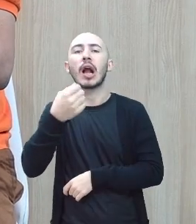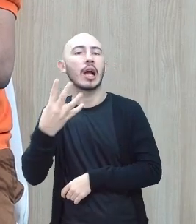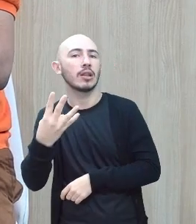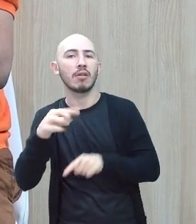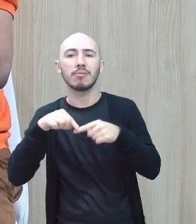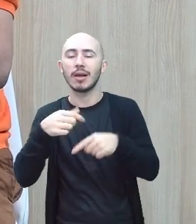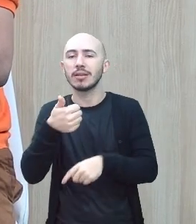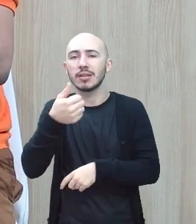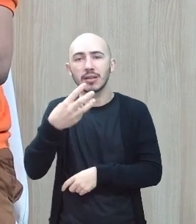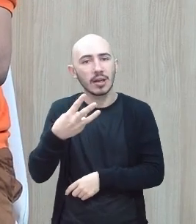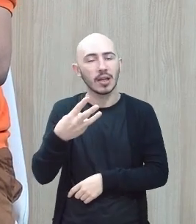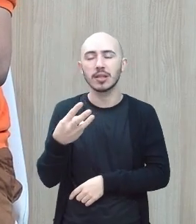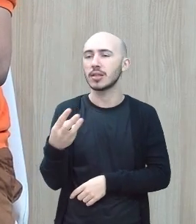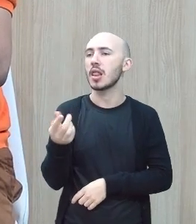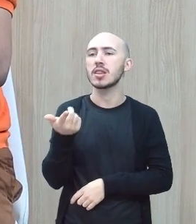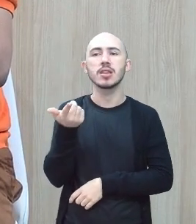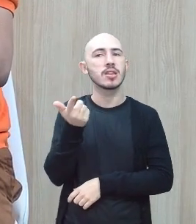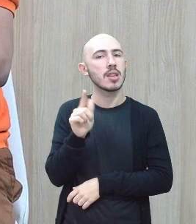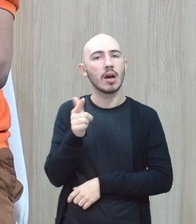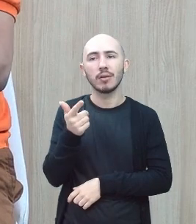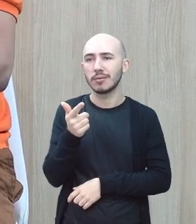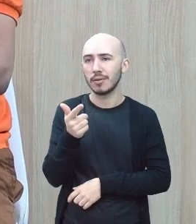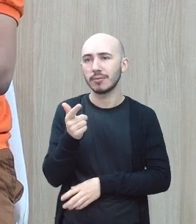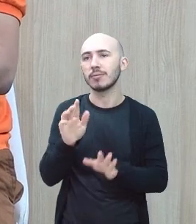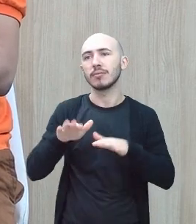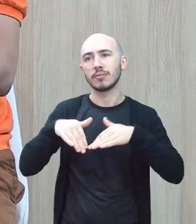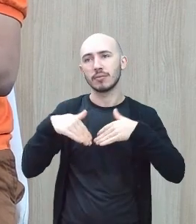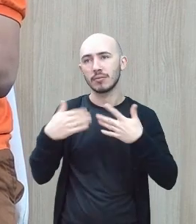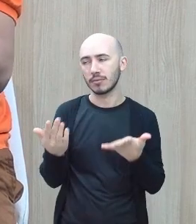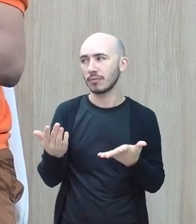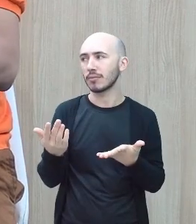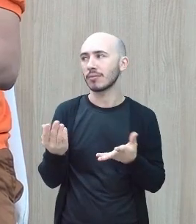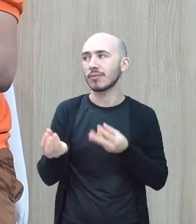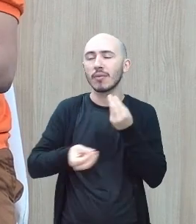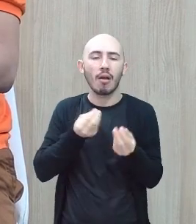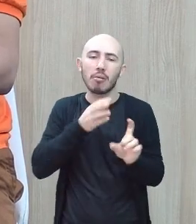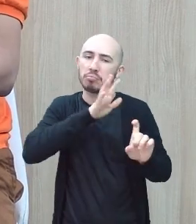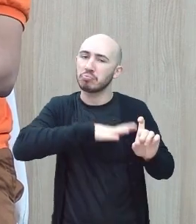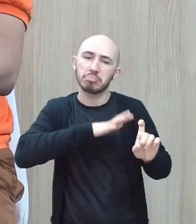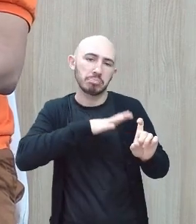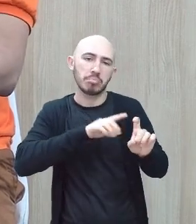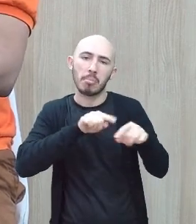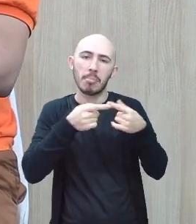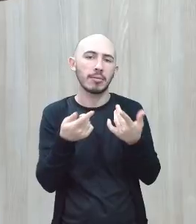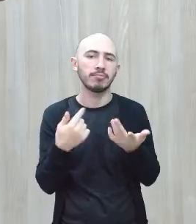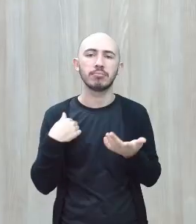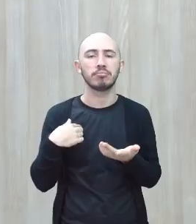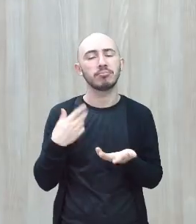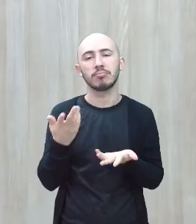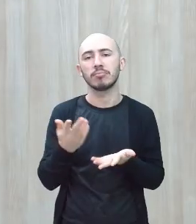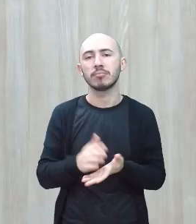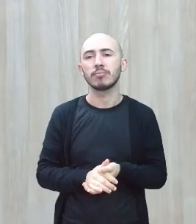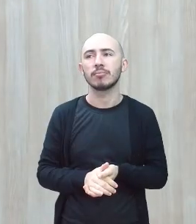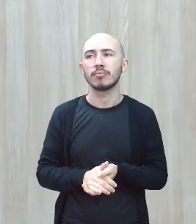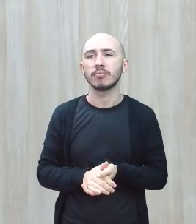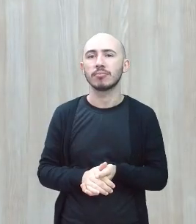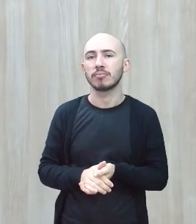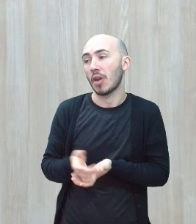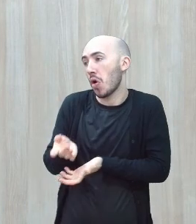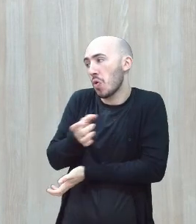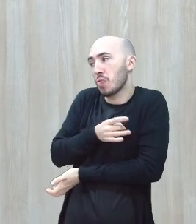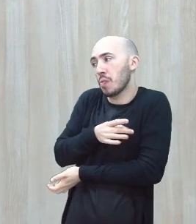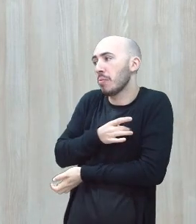naquele 13º andar. Isso acontece em alguns hotéis. Claro que está caindo em desuso porque é superstição. Mas medo é medo, né?